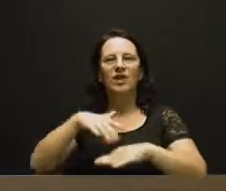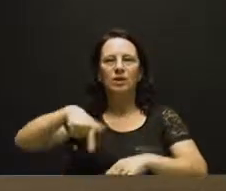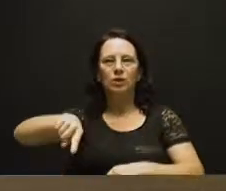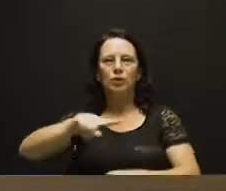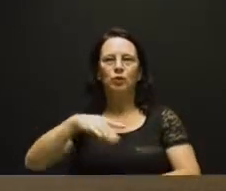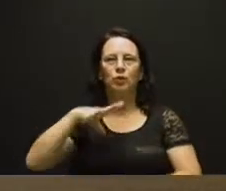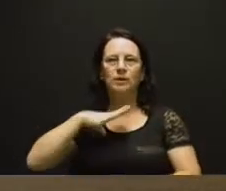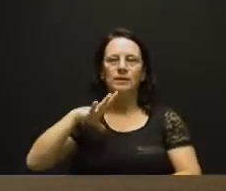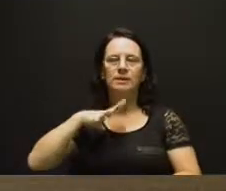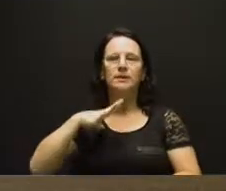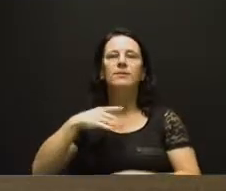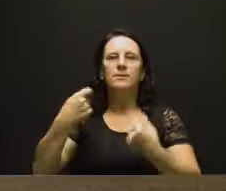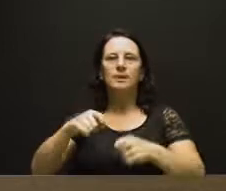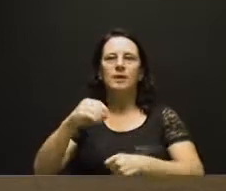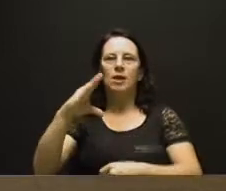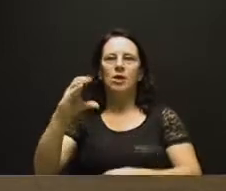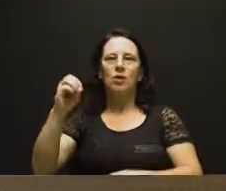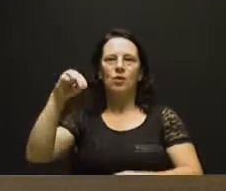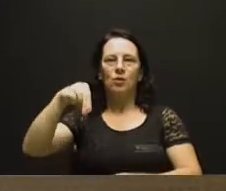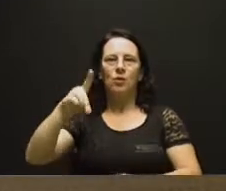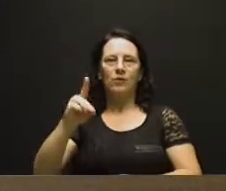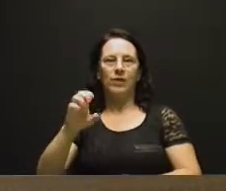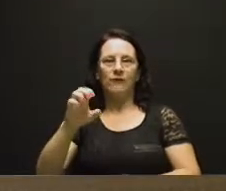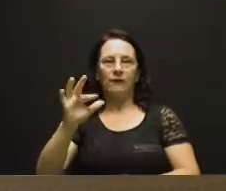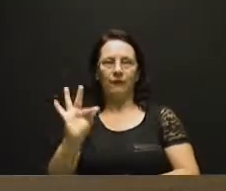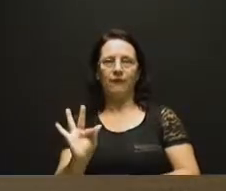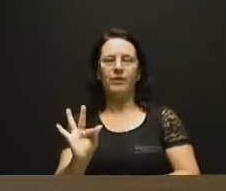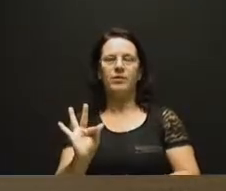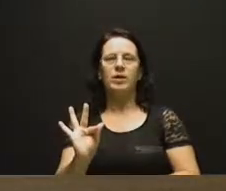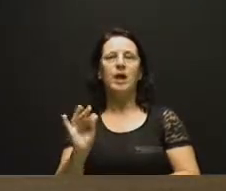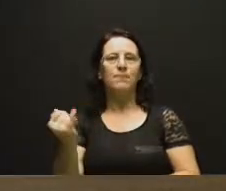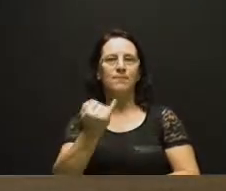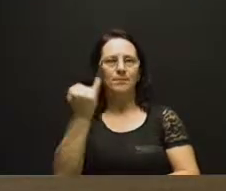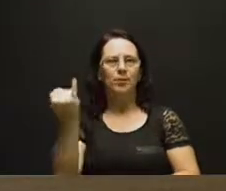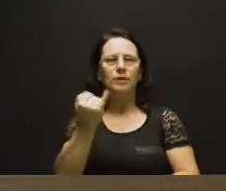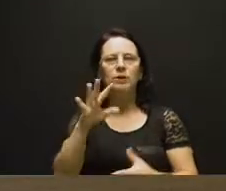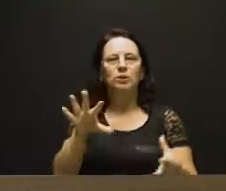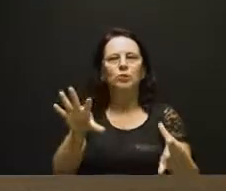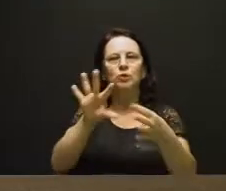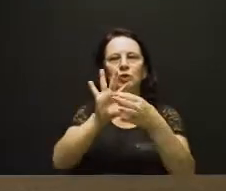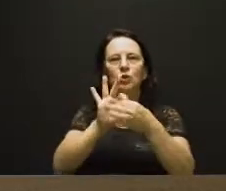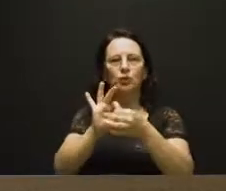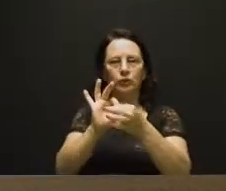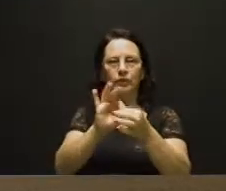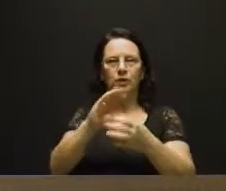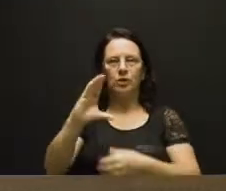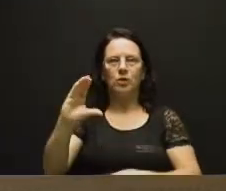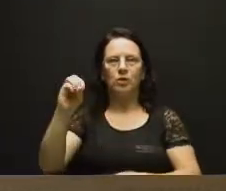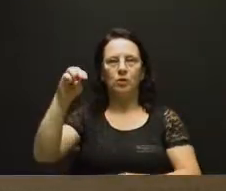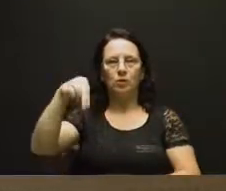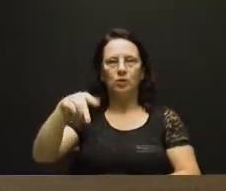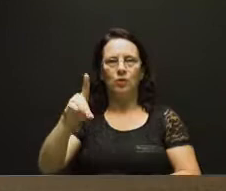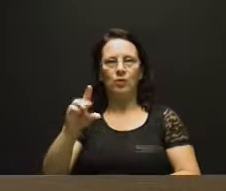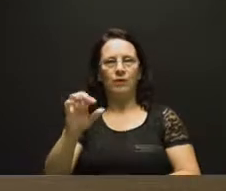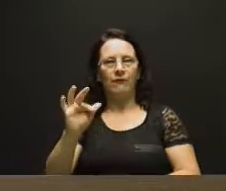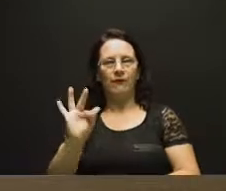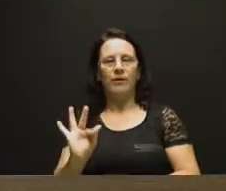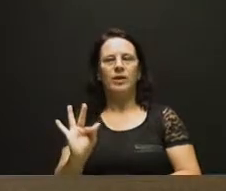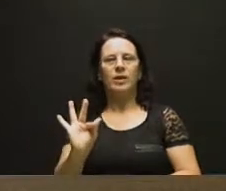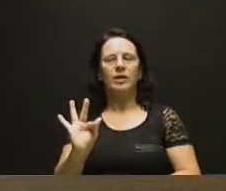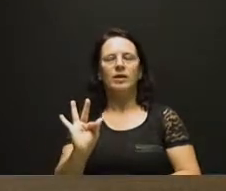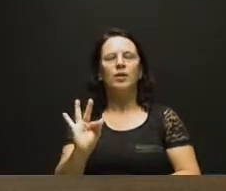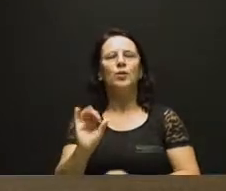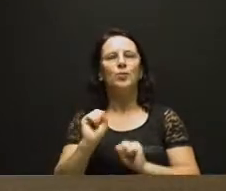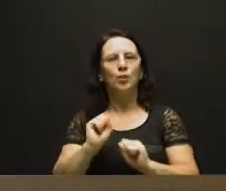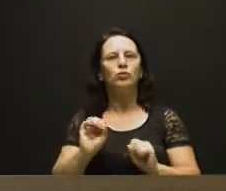ter os seus condecs ativos é muito importante até a união desses com défices metropolitanos para que a gente